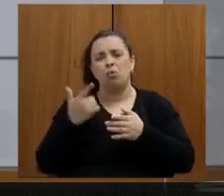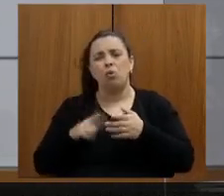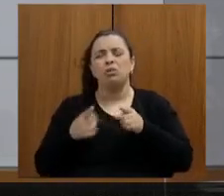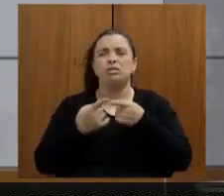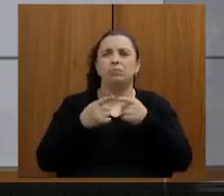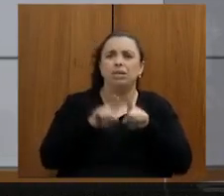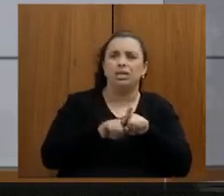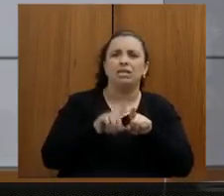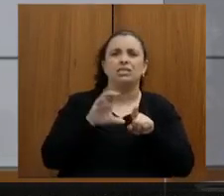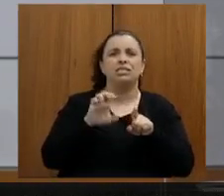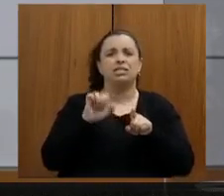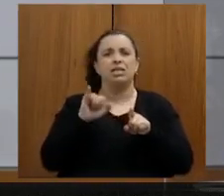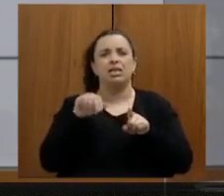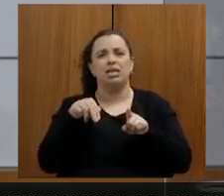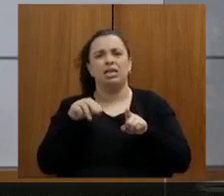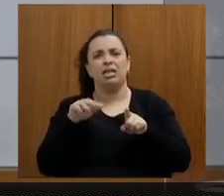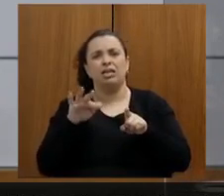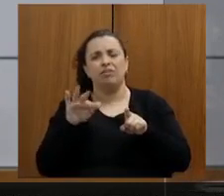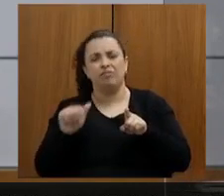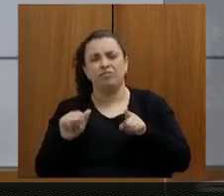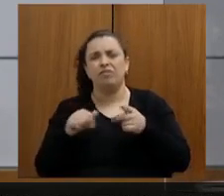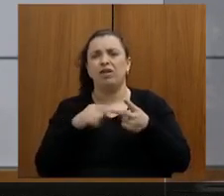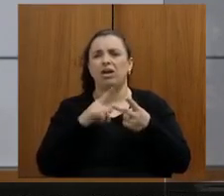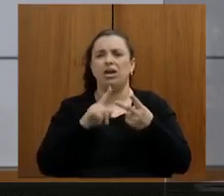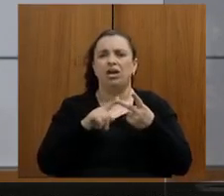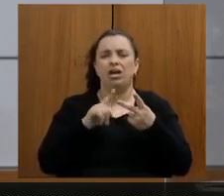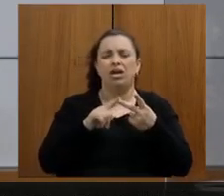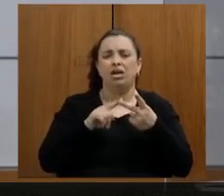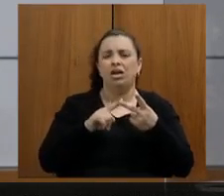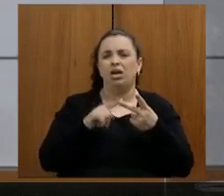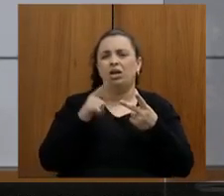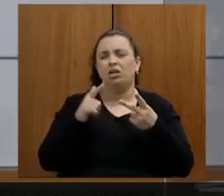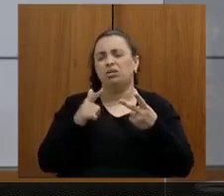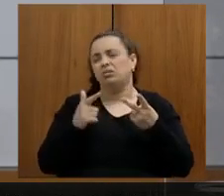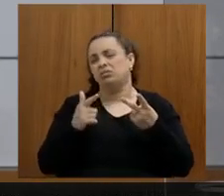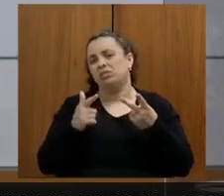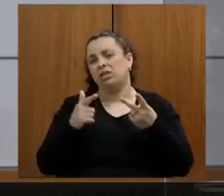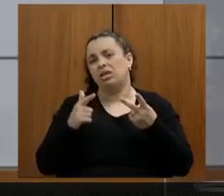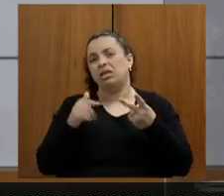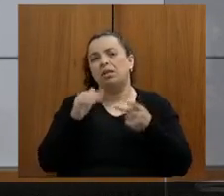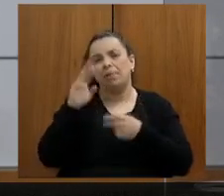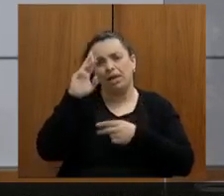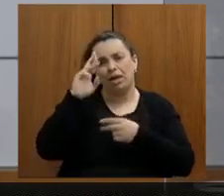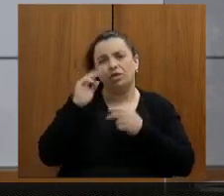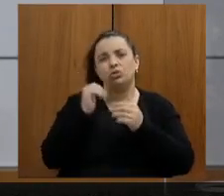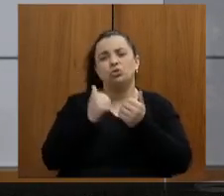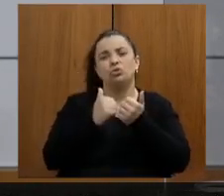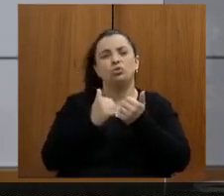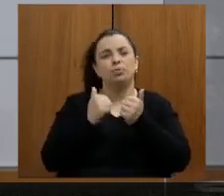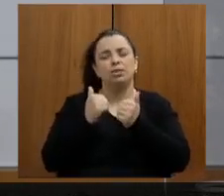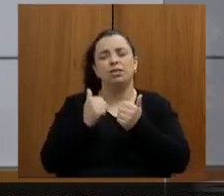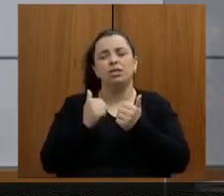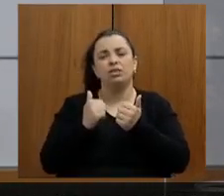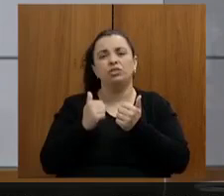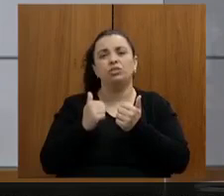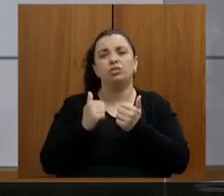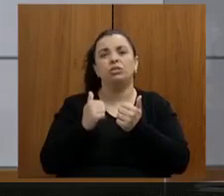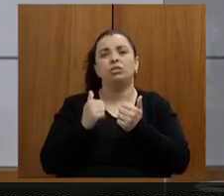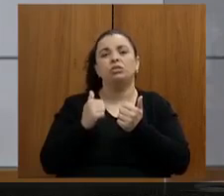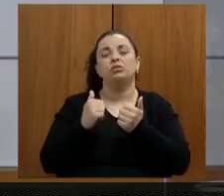o subsecretário Fajardo e a superintendente Ferroviária Vânia Silveira